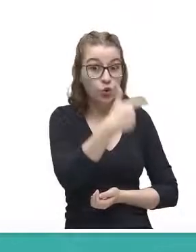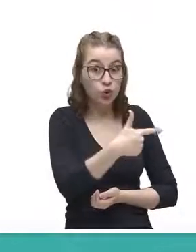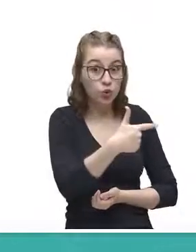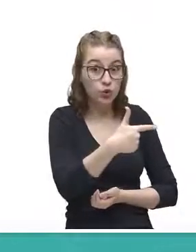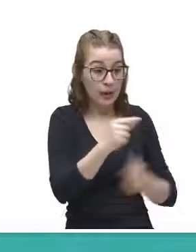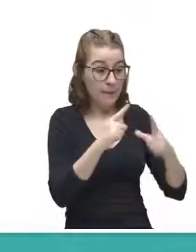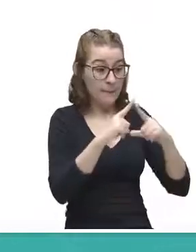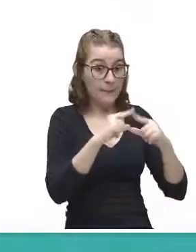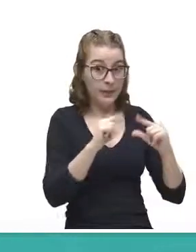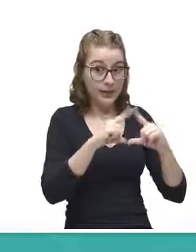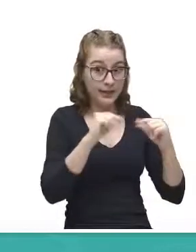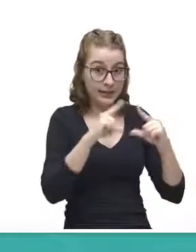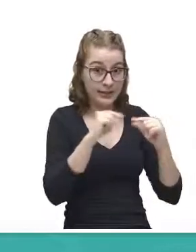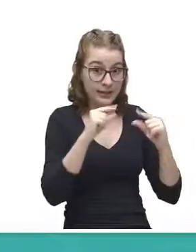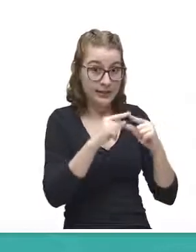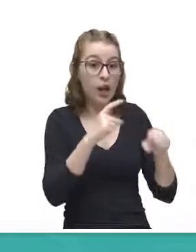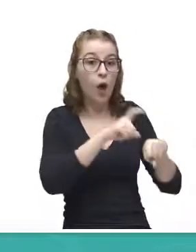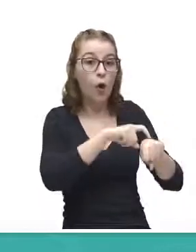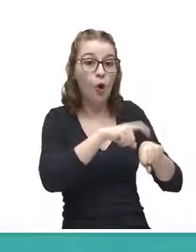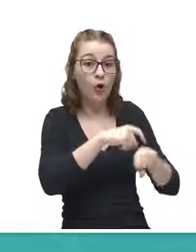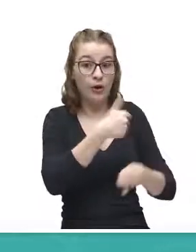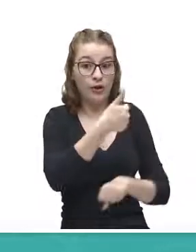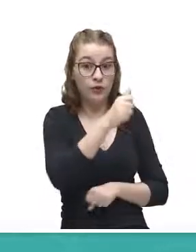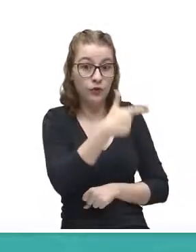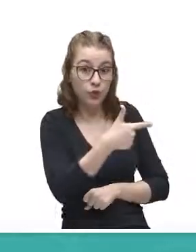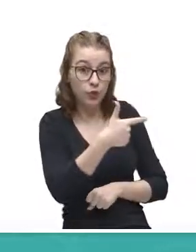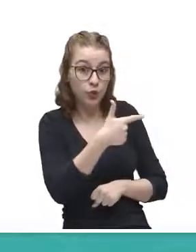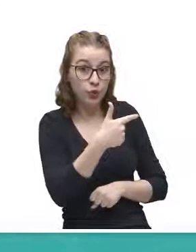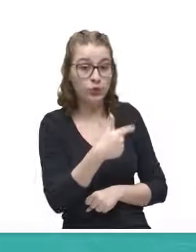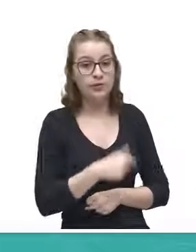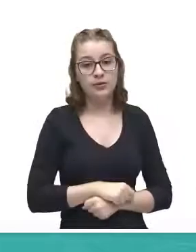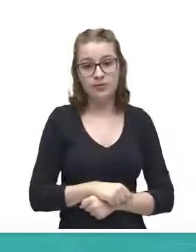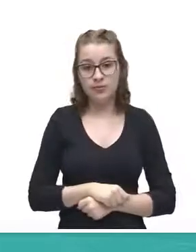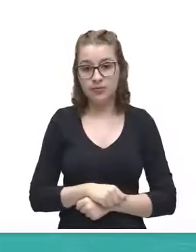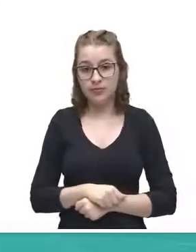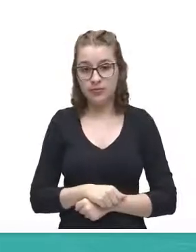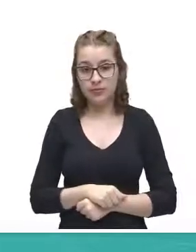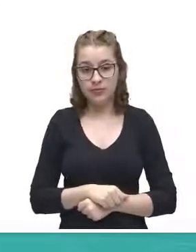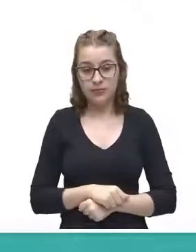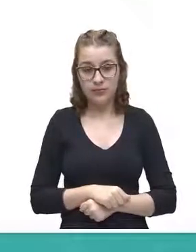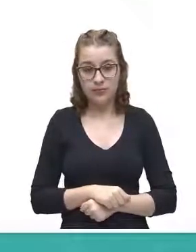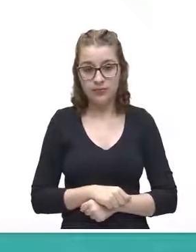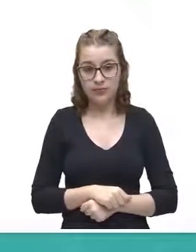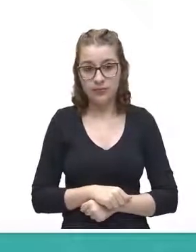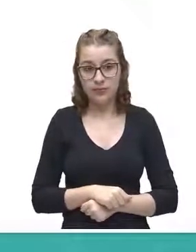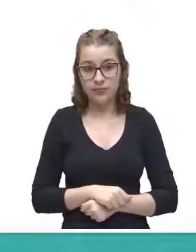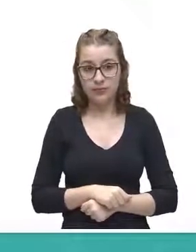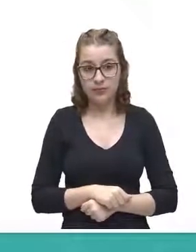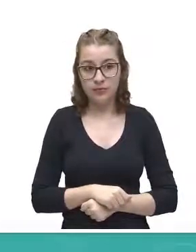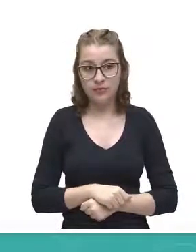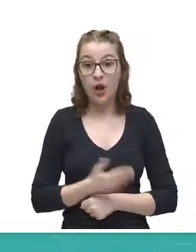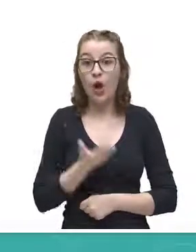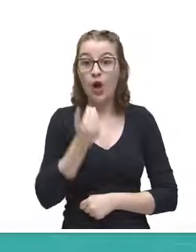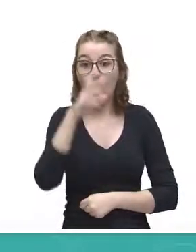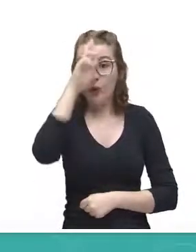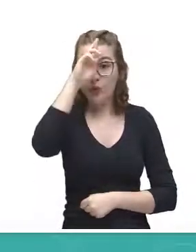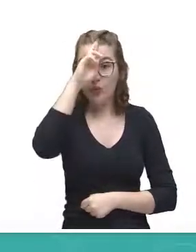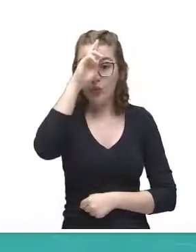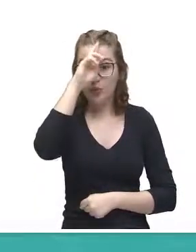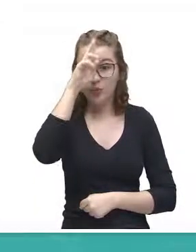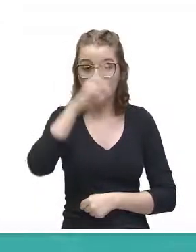Em Brasília será 12 horas, meio-dia, ok? Então, aí a gente